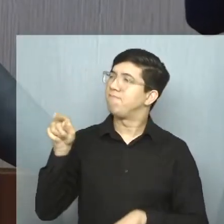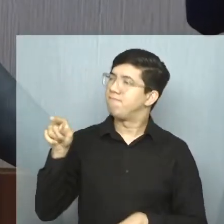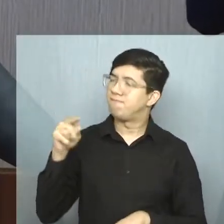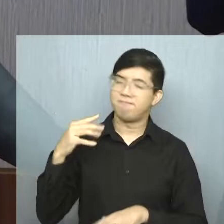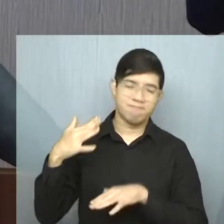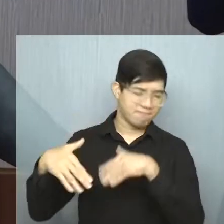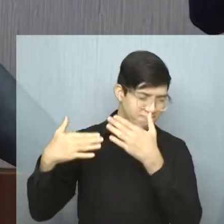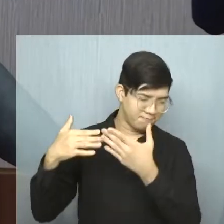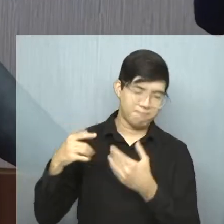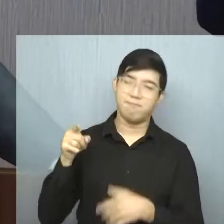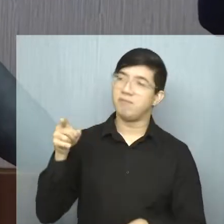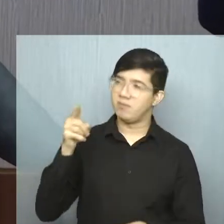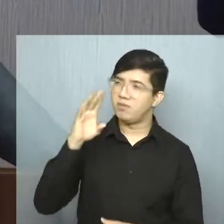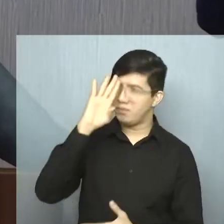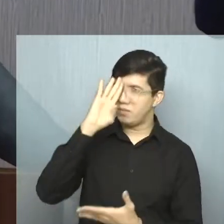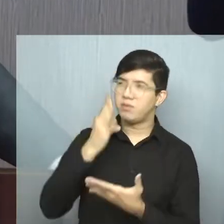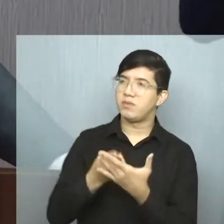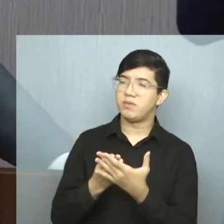vou ver